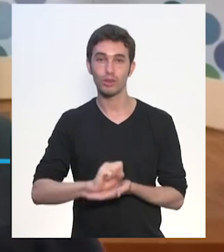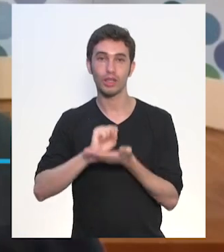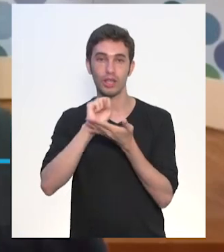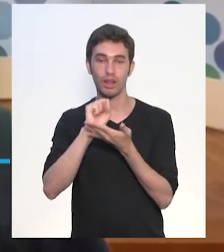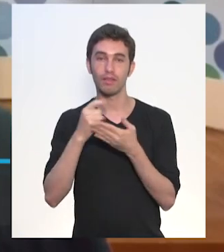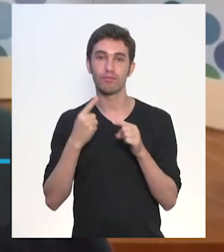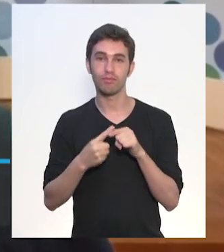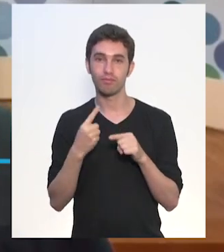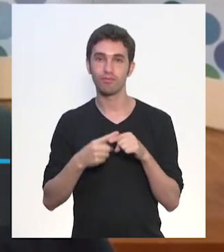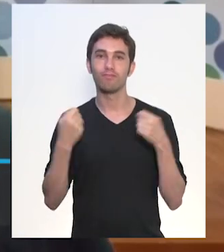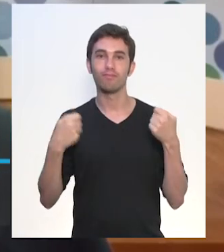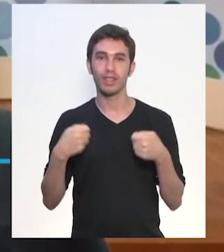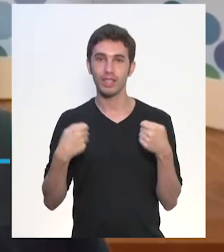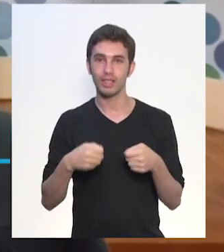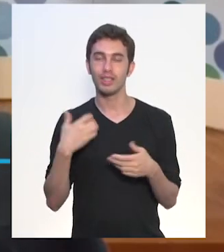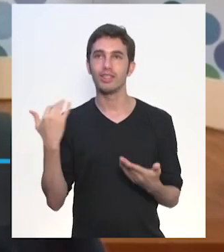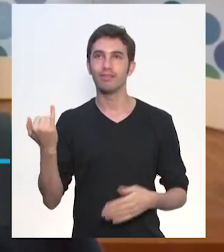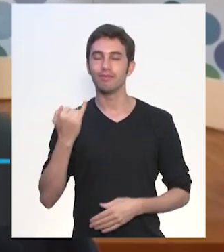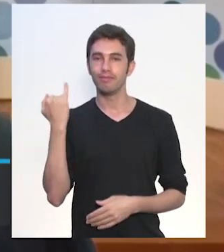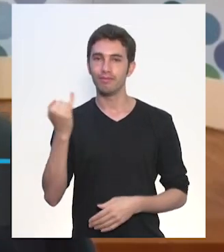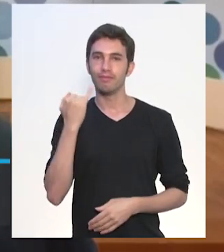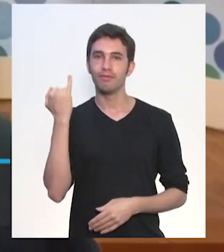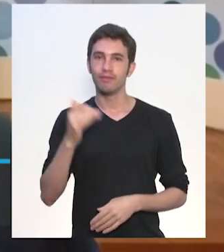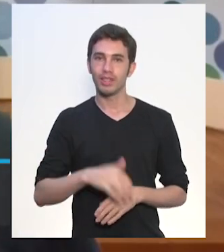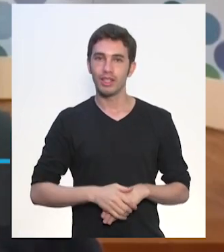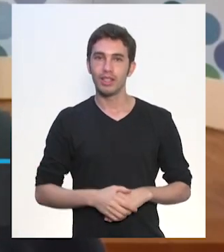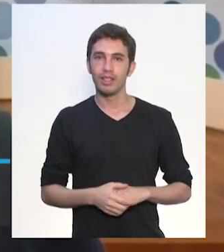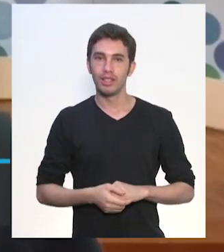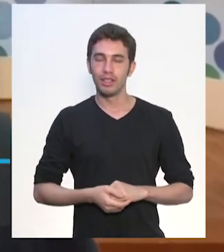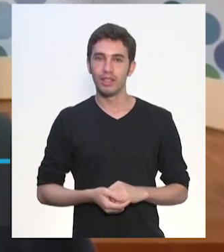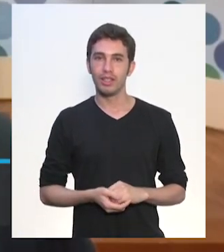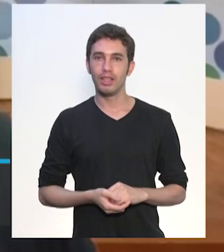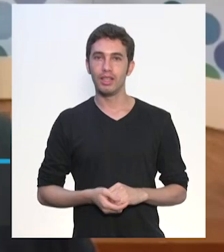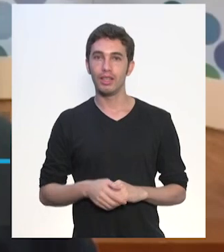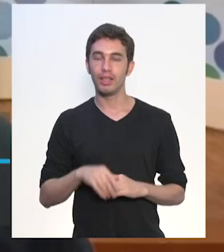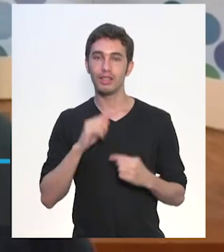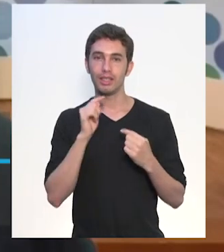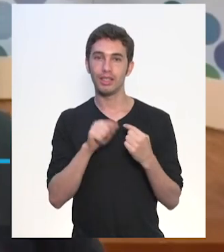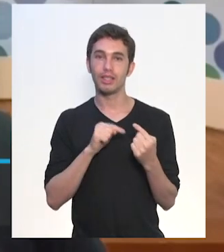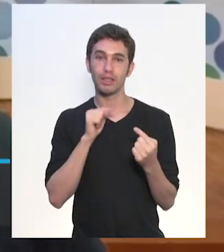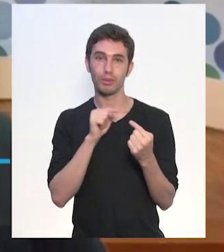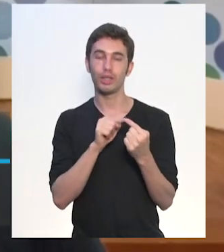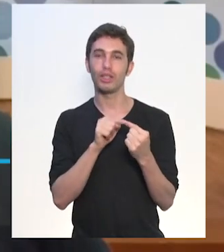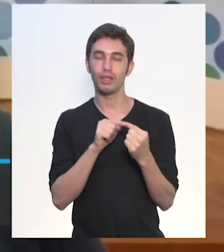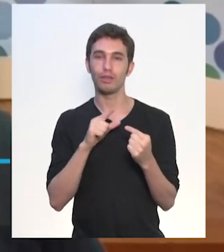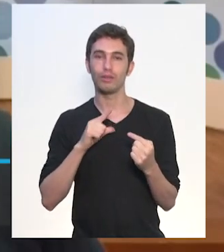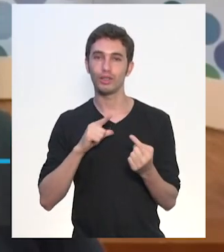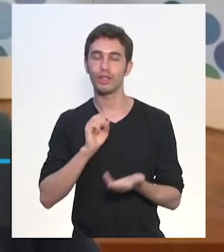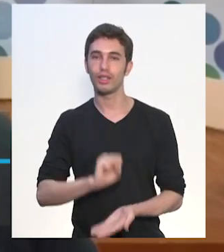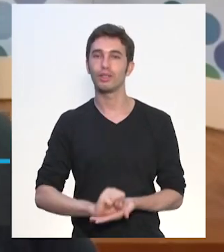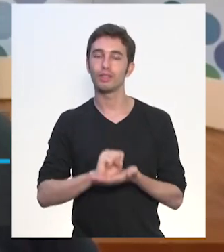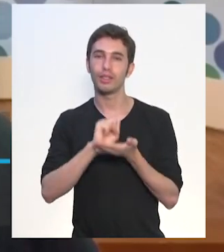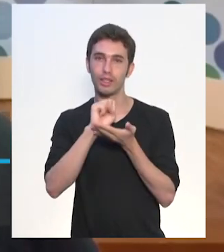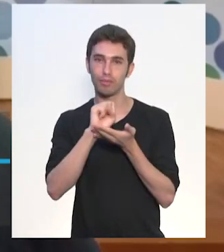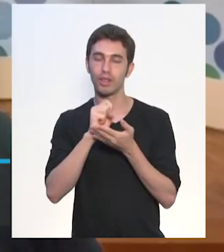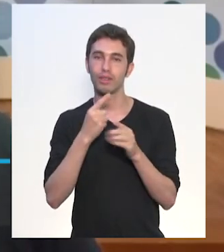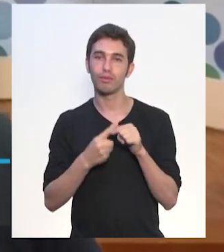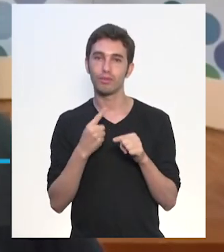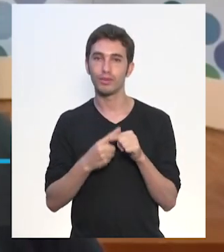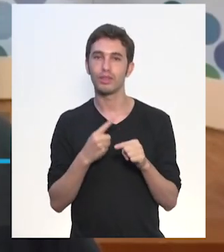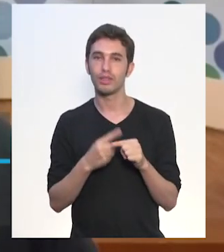precisa, né? Extremamente necessário nós termos, né, esse objetivo de sustentabilidade,